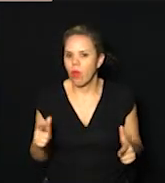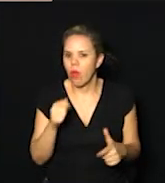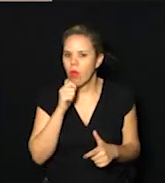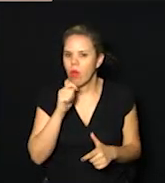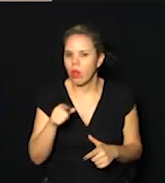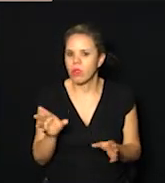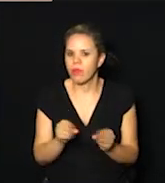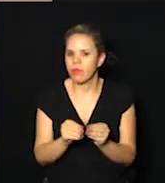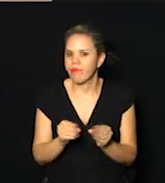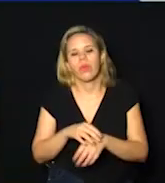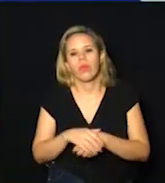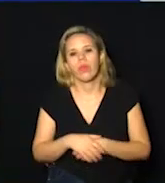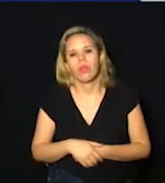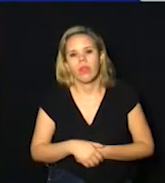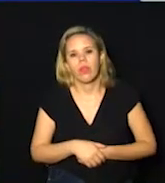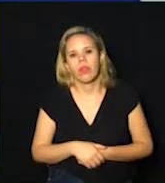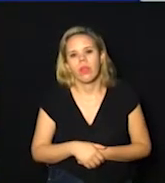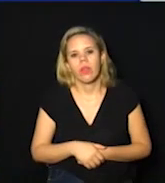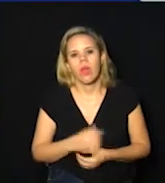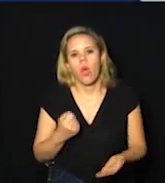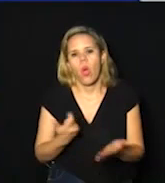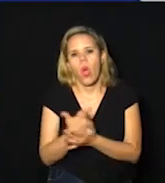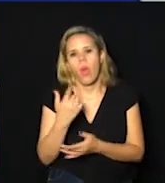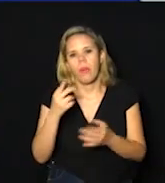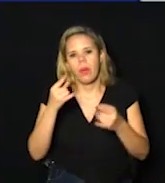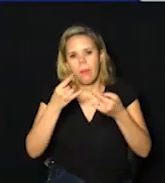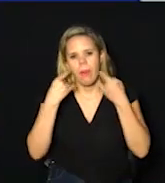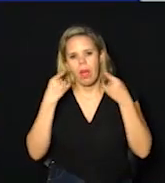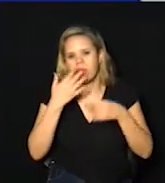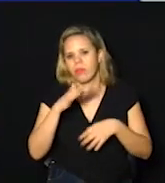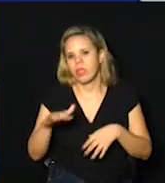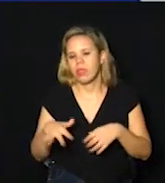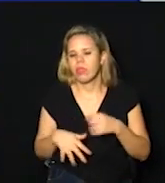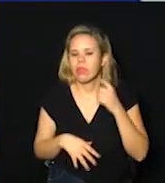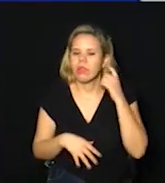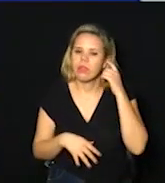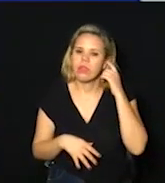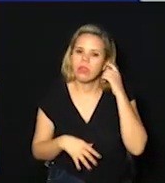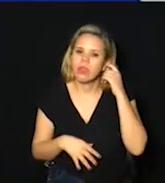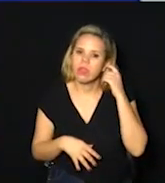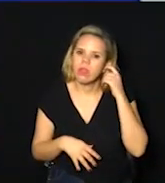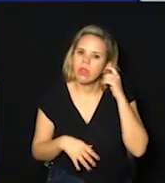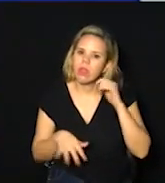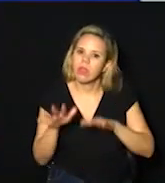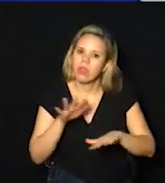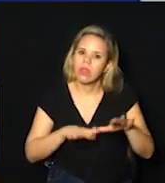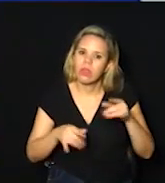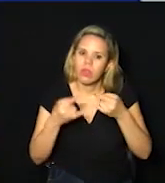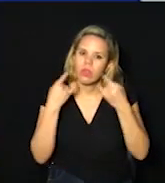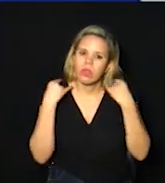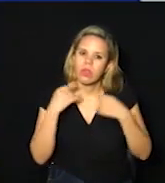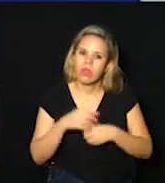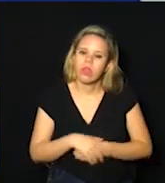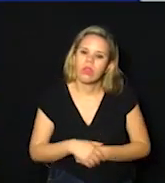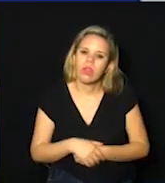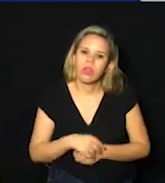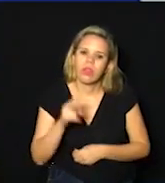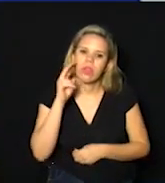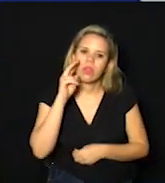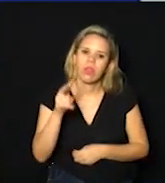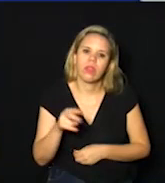essa definição. Compra de máscara para as crianças, toma cuidado com o tamanho da máscara, viu, Solange? Eu vi uma